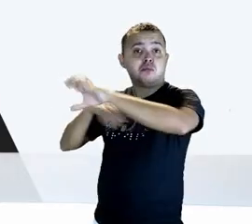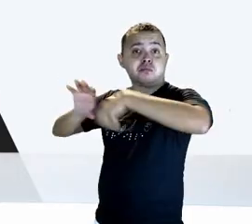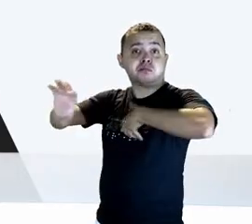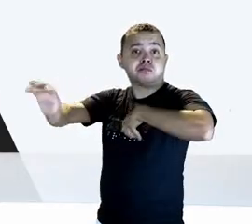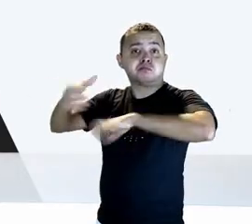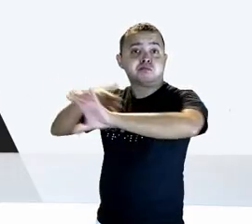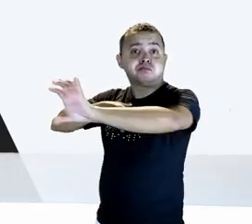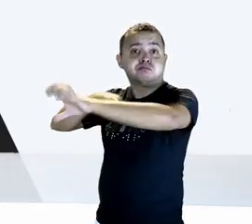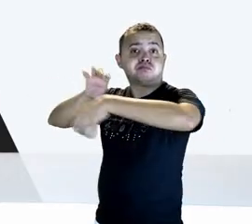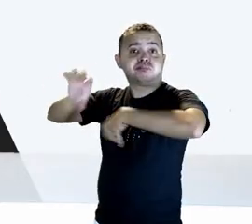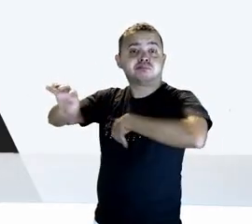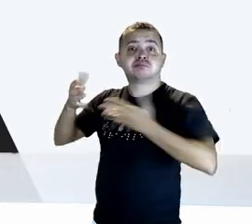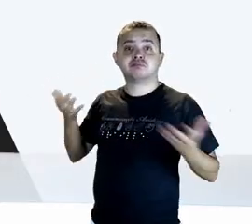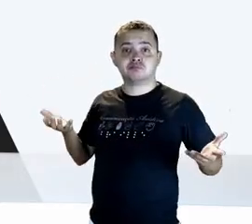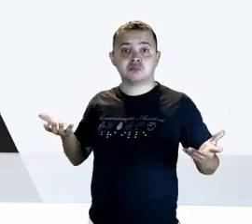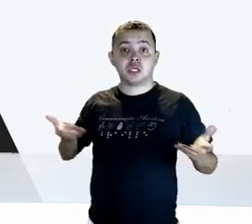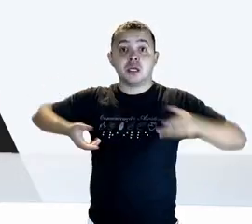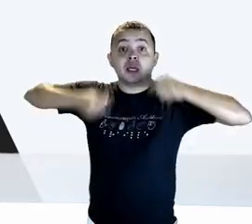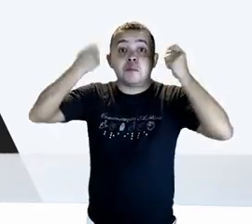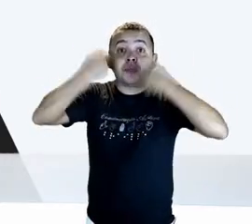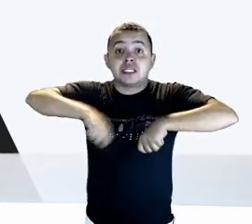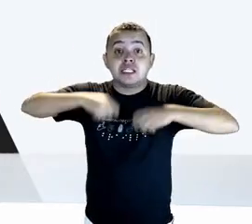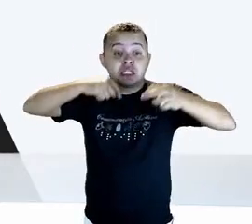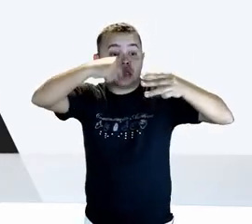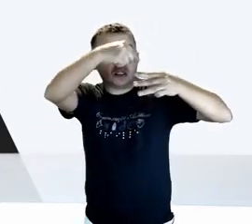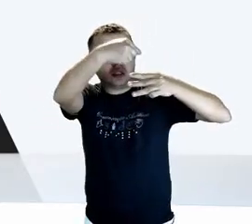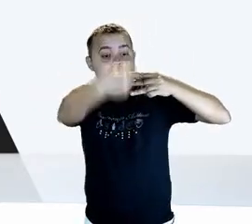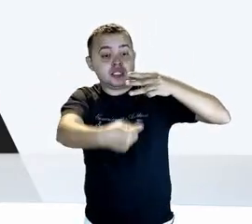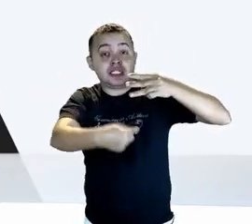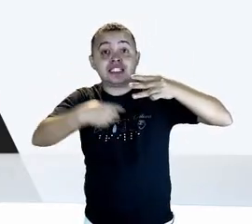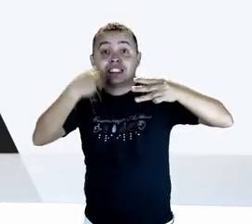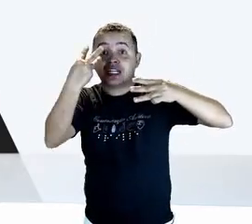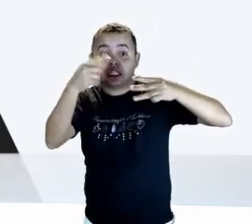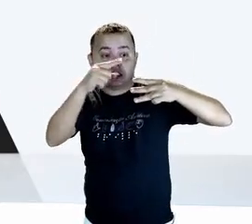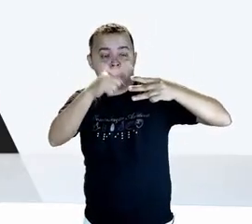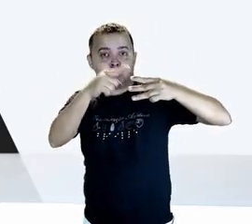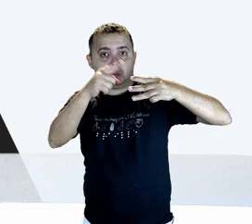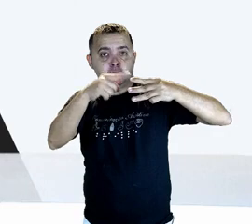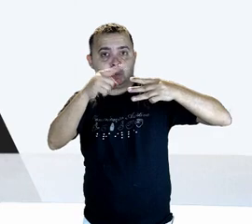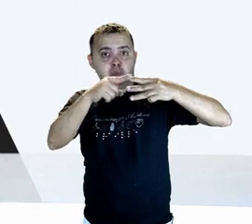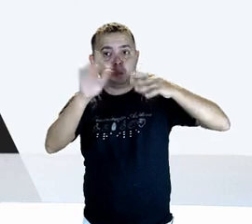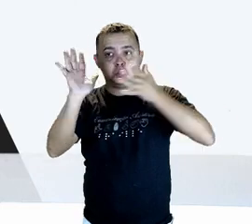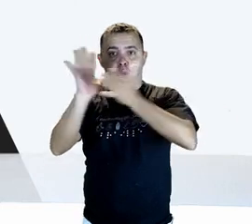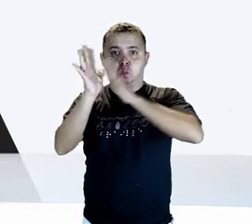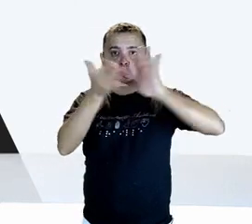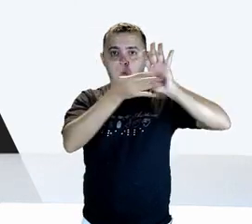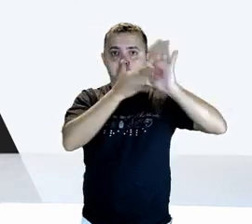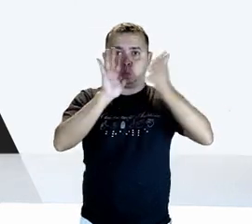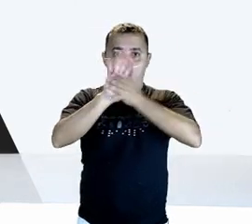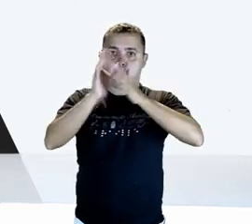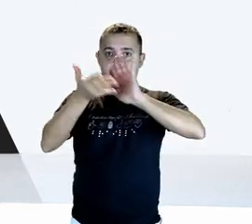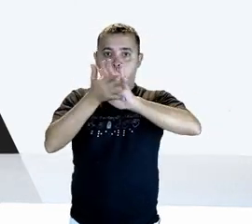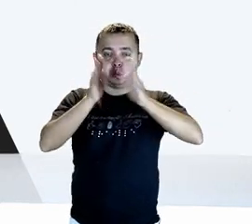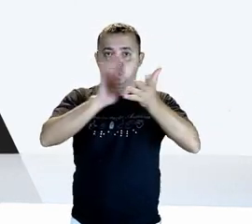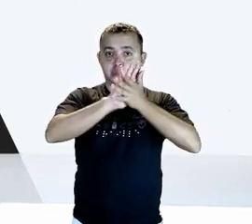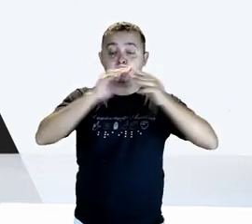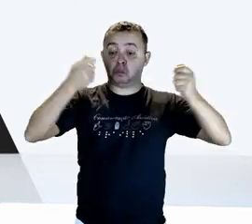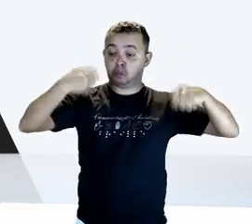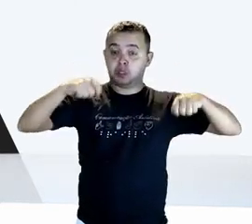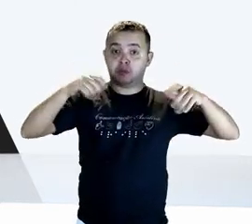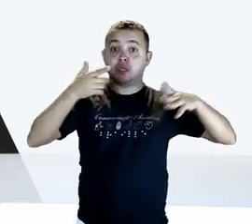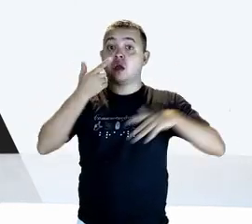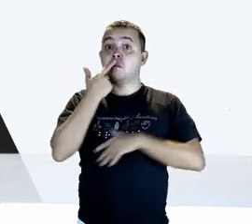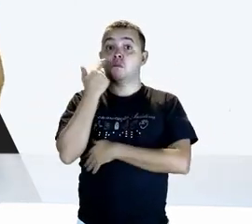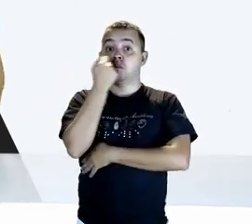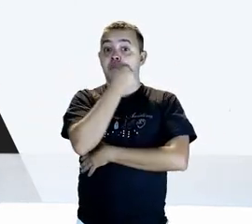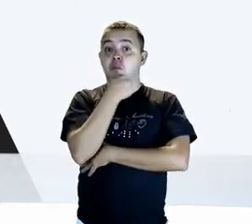é necessário 3 coisas básicas: mãos para manipular a vítima,